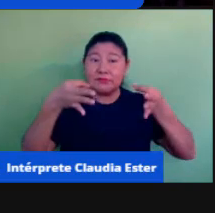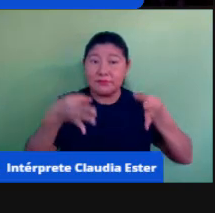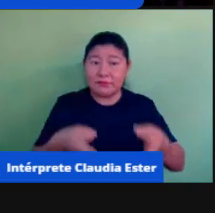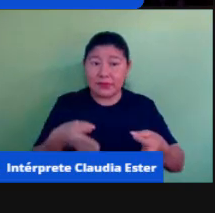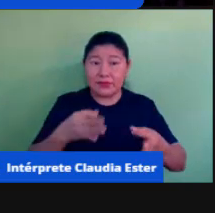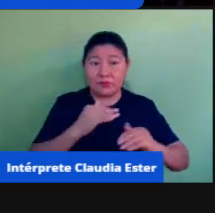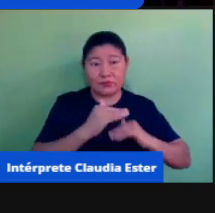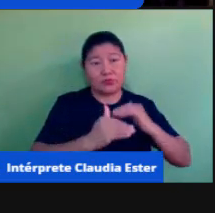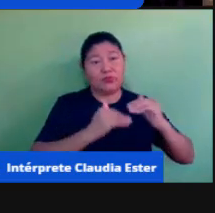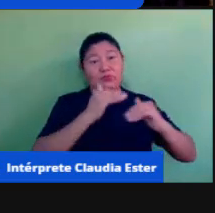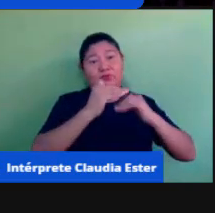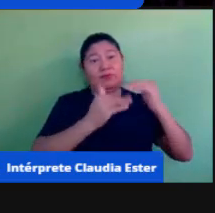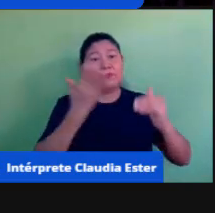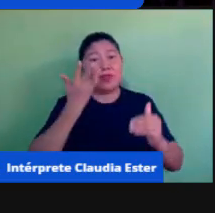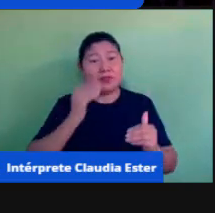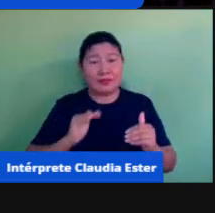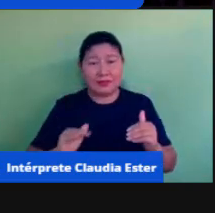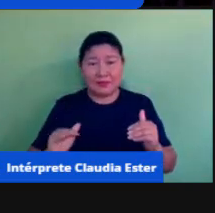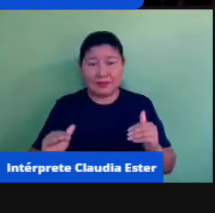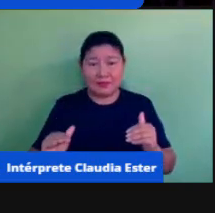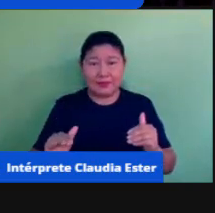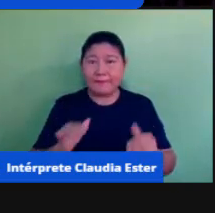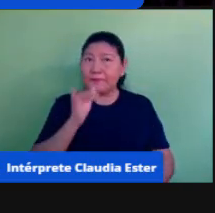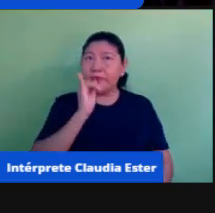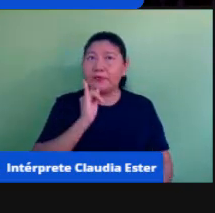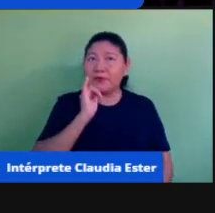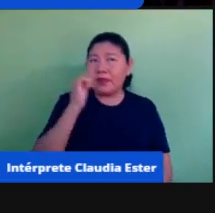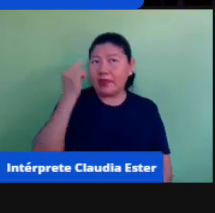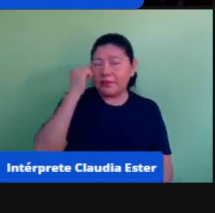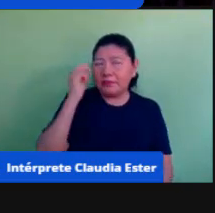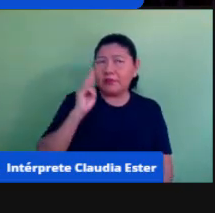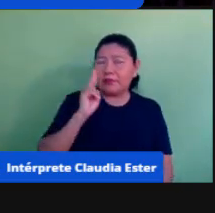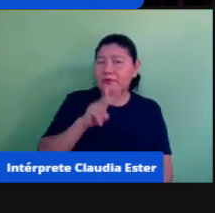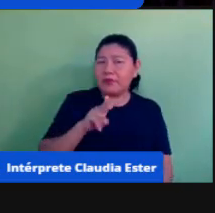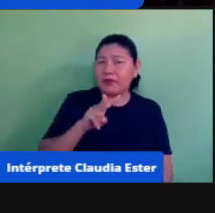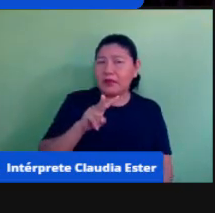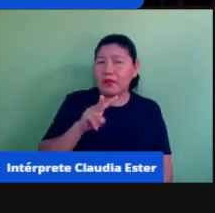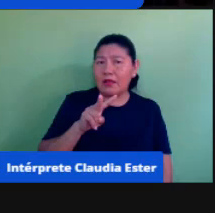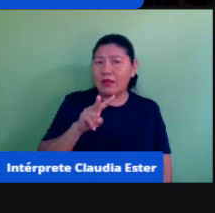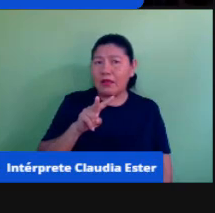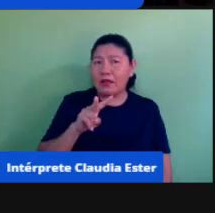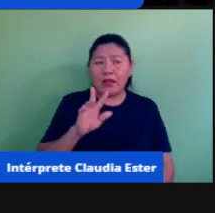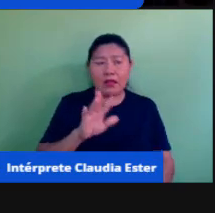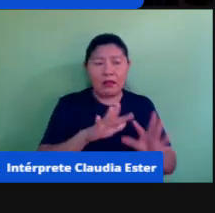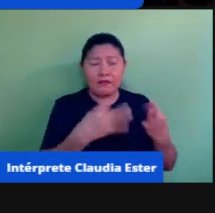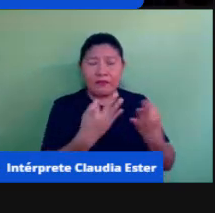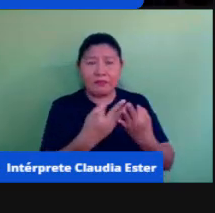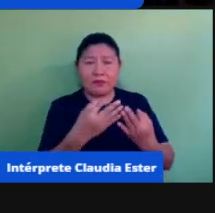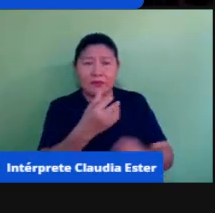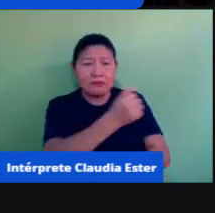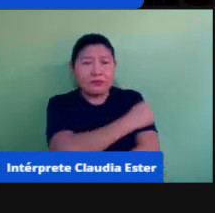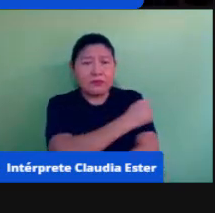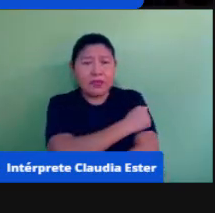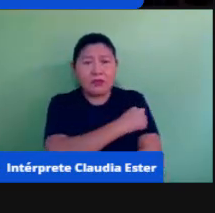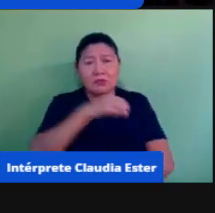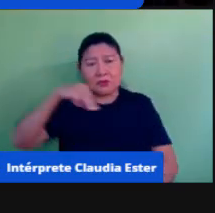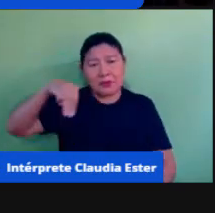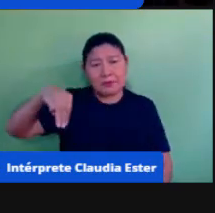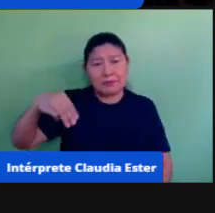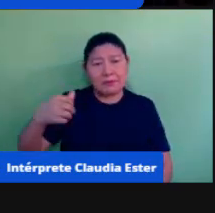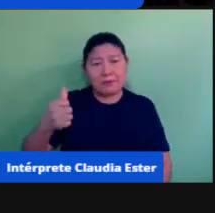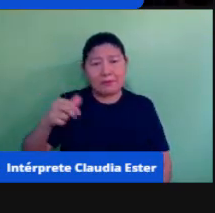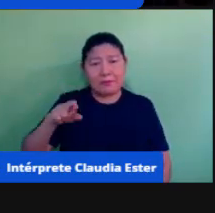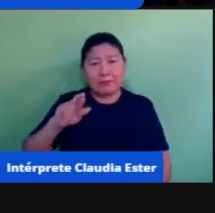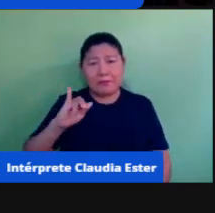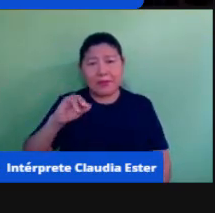por exemplo, você viu lá que a Marina, a família da Marina não teve nenhum contato com você. Você pegou na